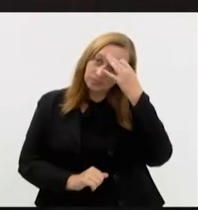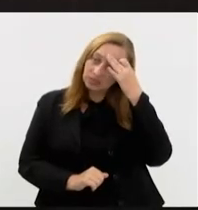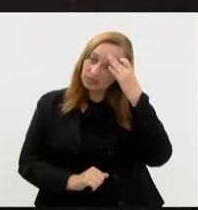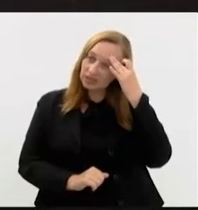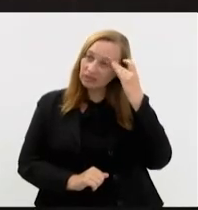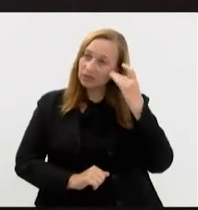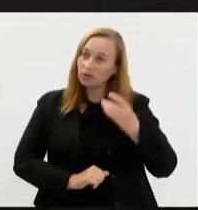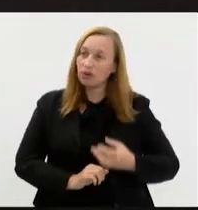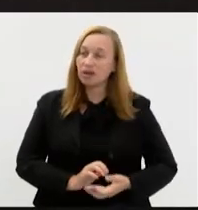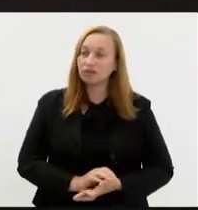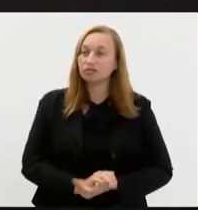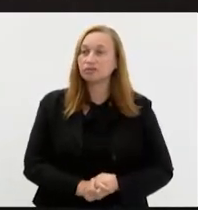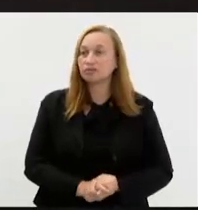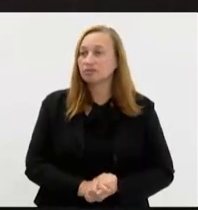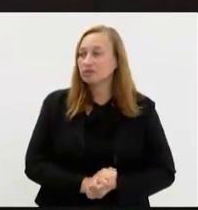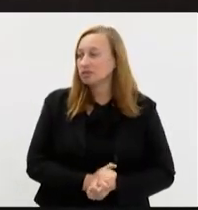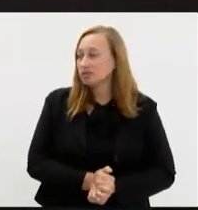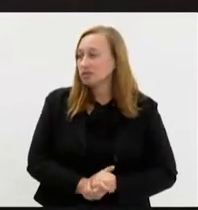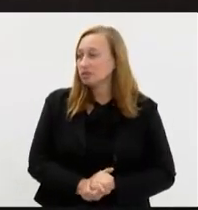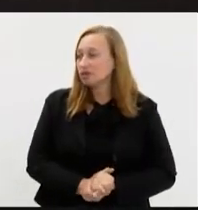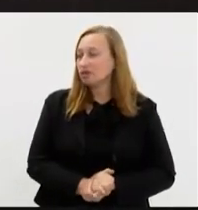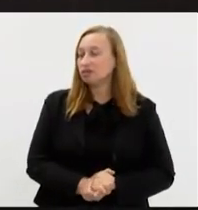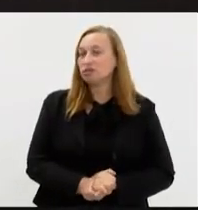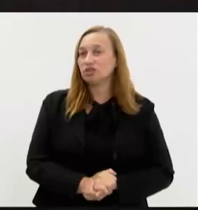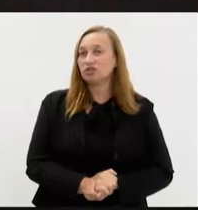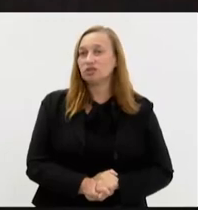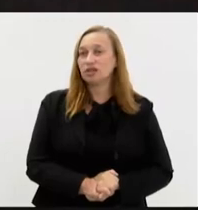agora horário zona horário zona